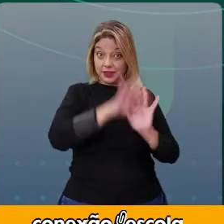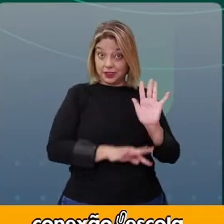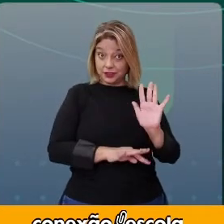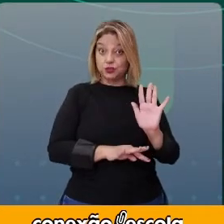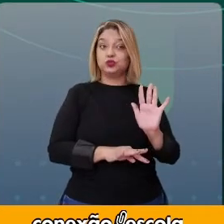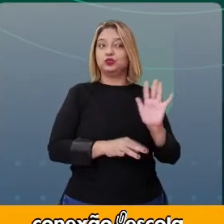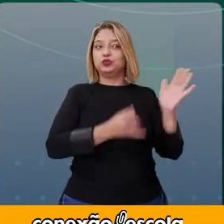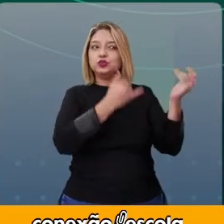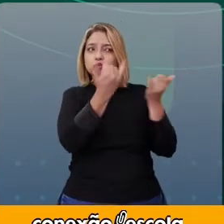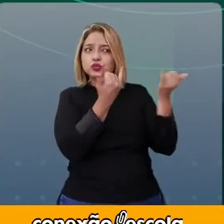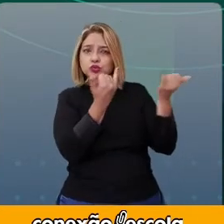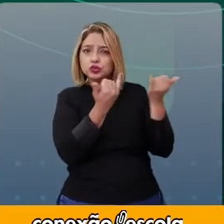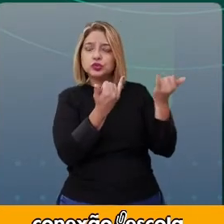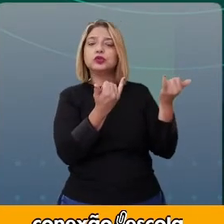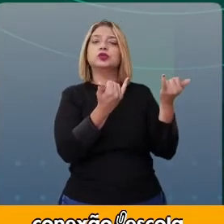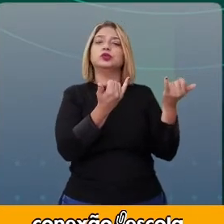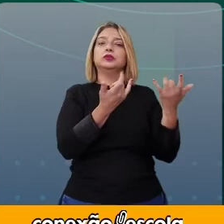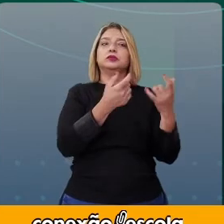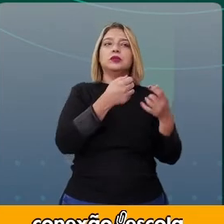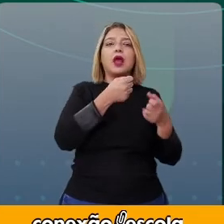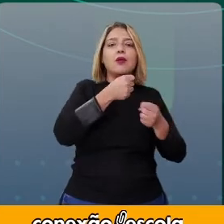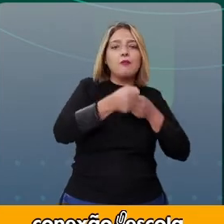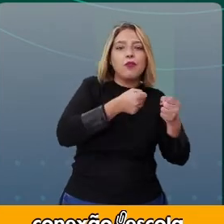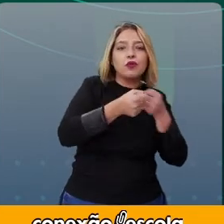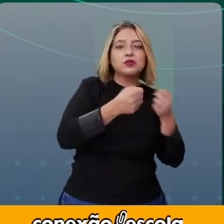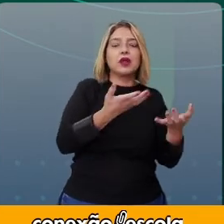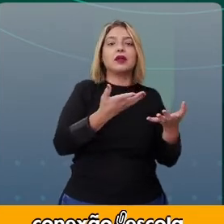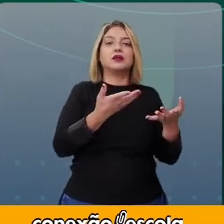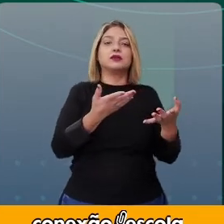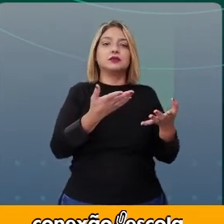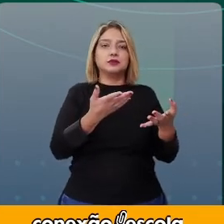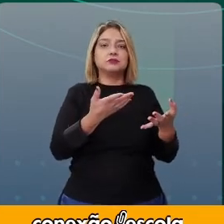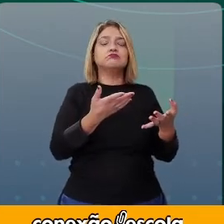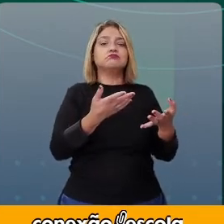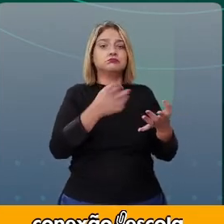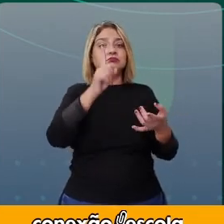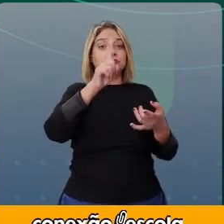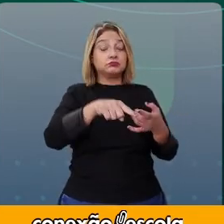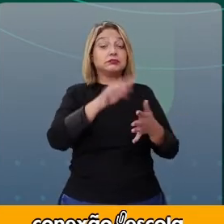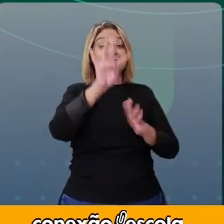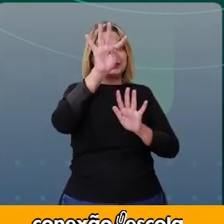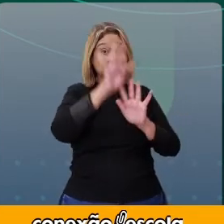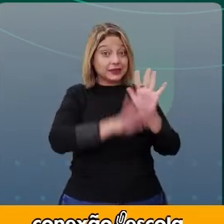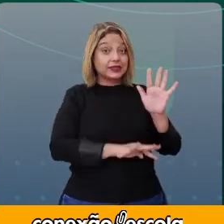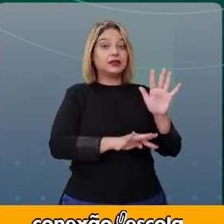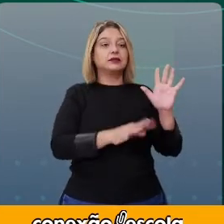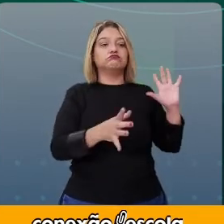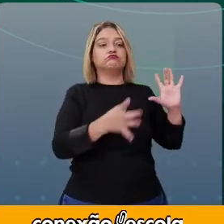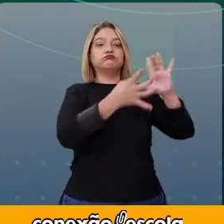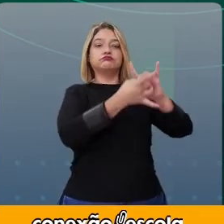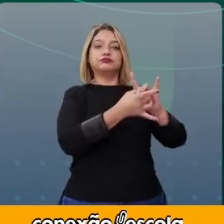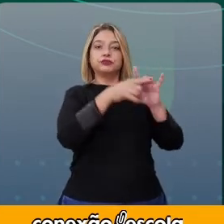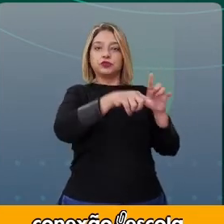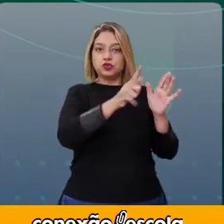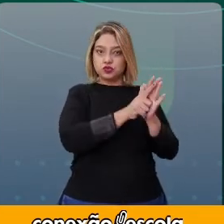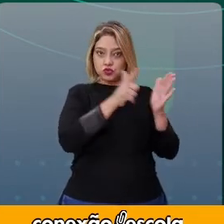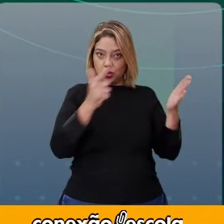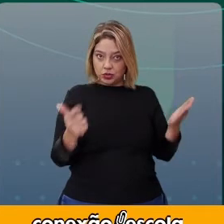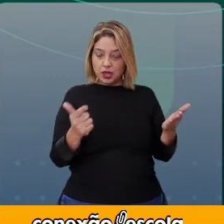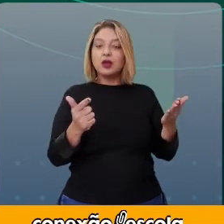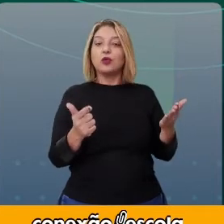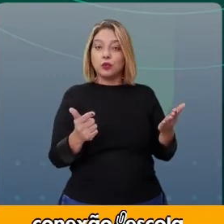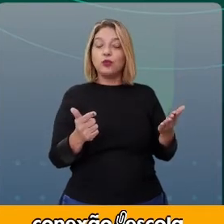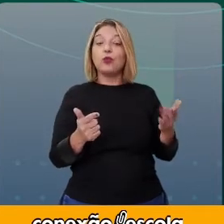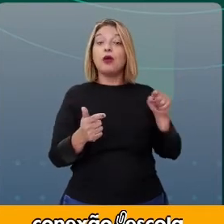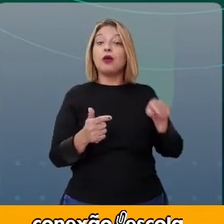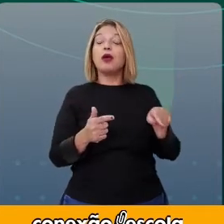uma notícia, uma reportagem, que são textos veiculados em um jornal, por exemplo, além de